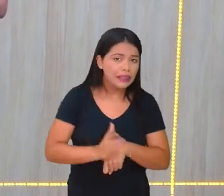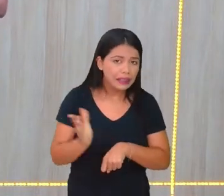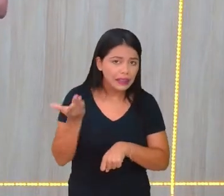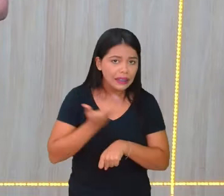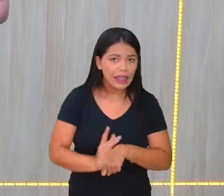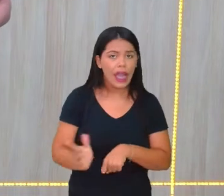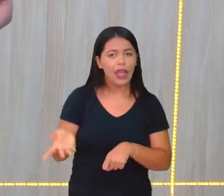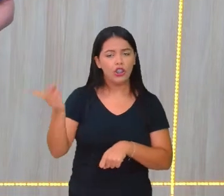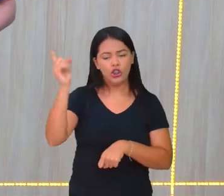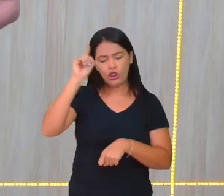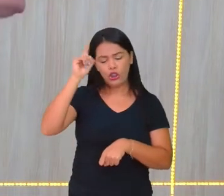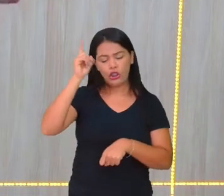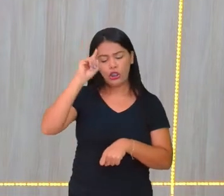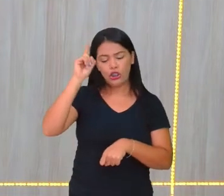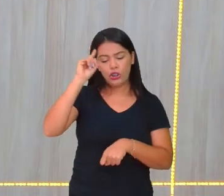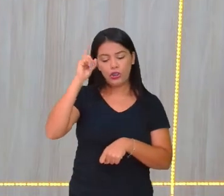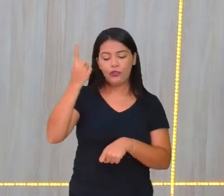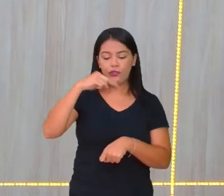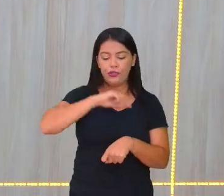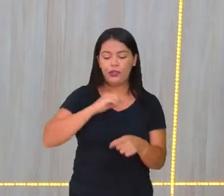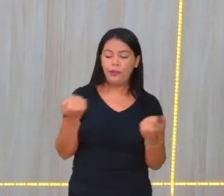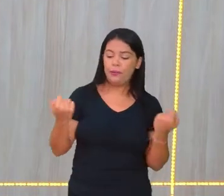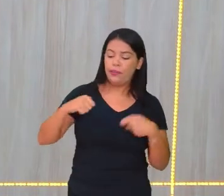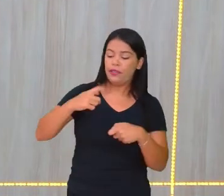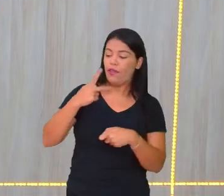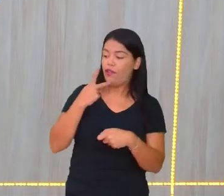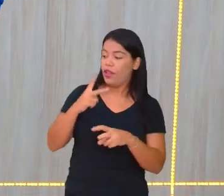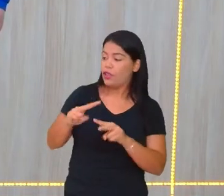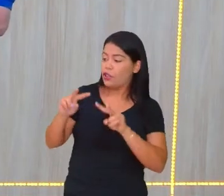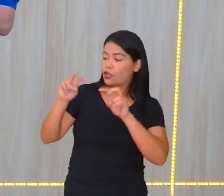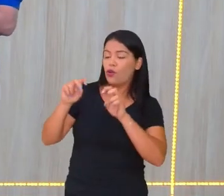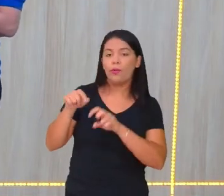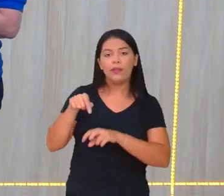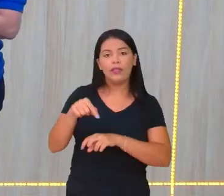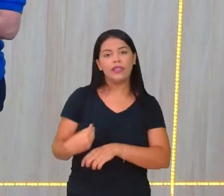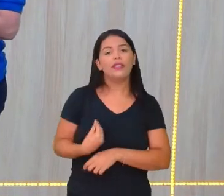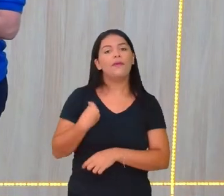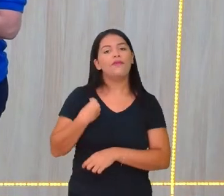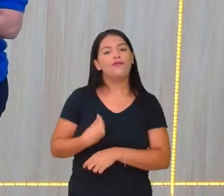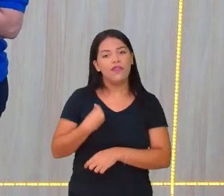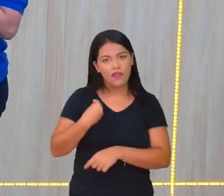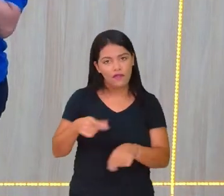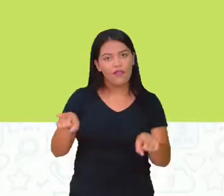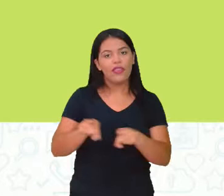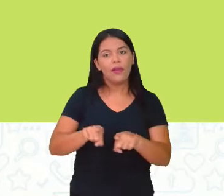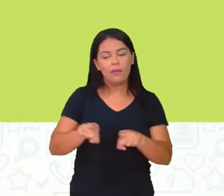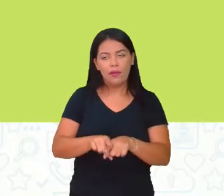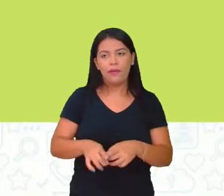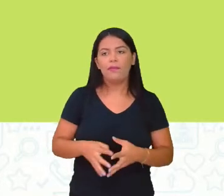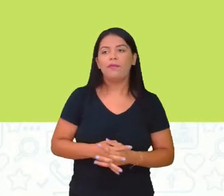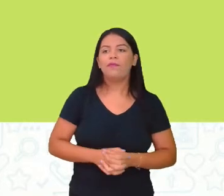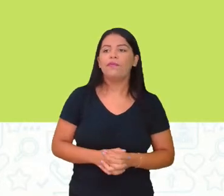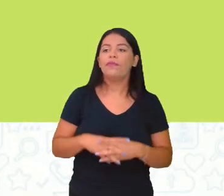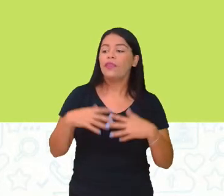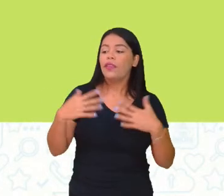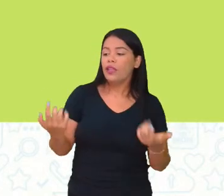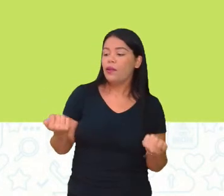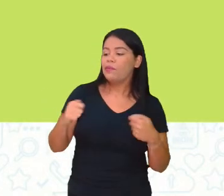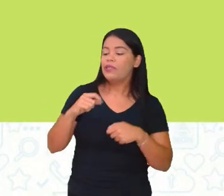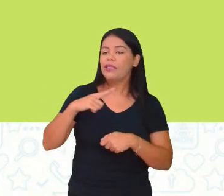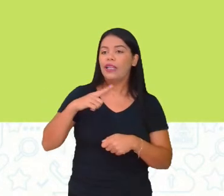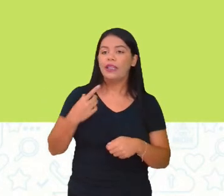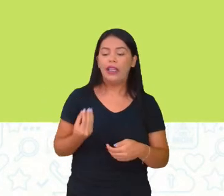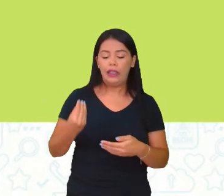precisamos falar sobre isso, vivenciar isso. Então, deve existir em cada um de nós,